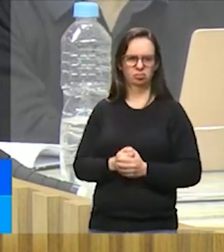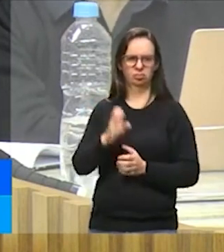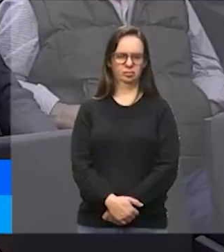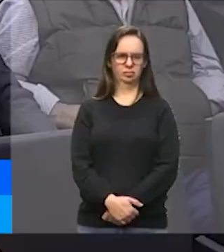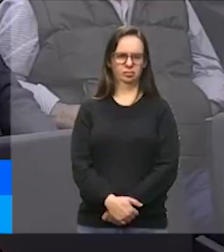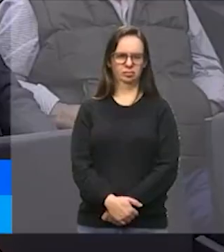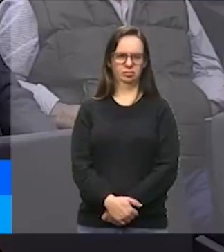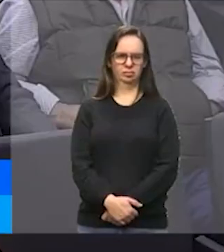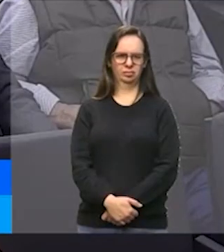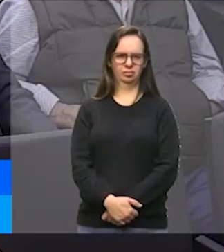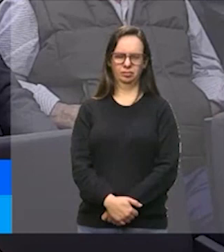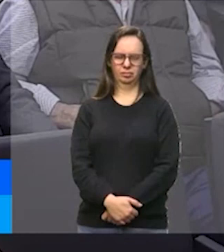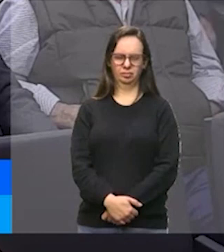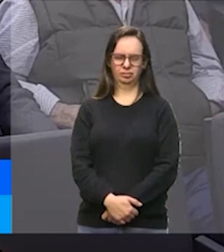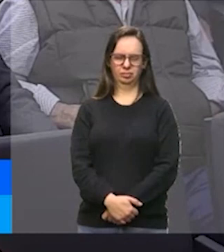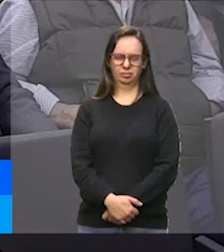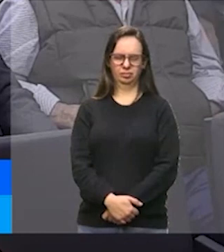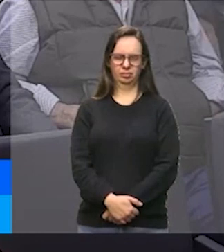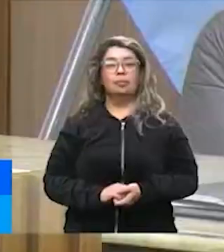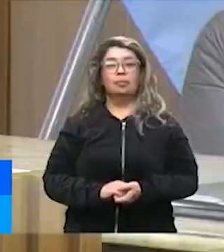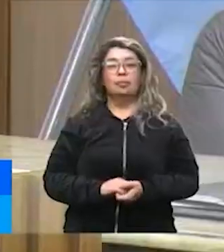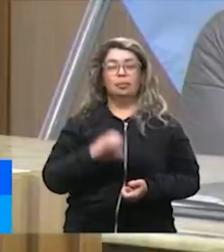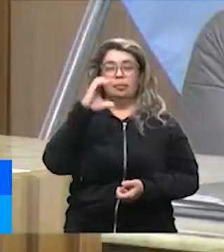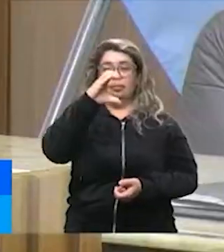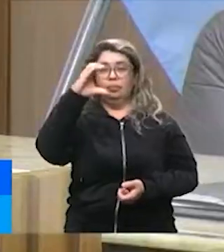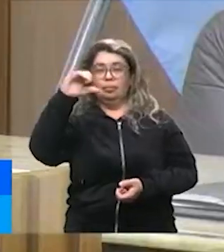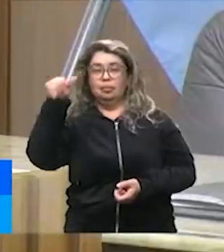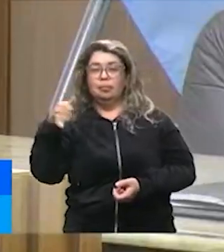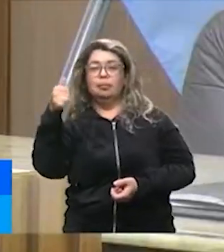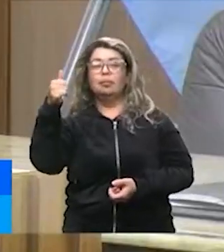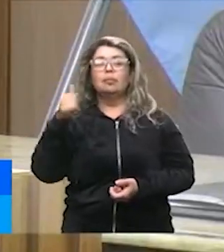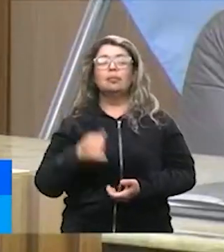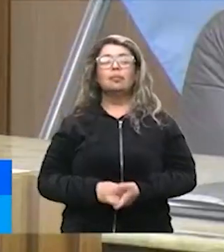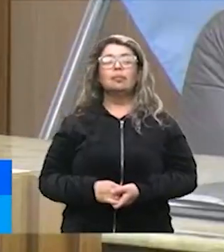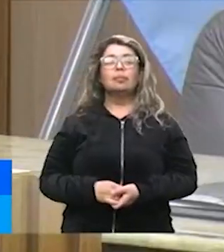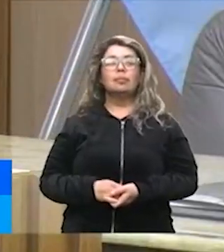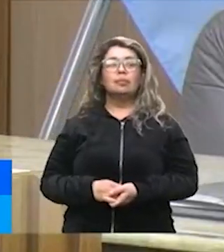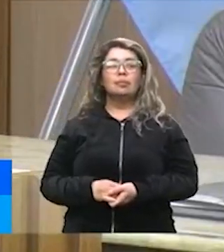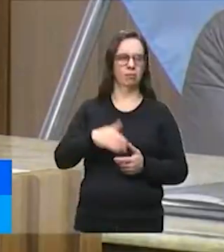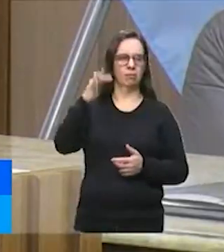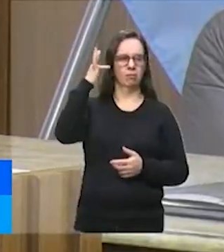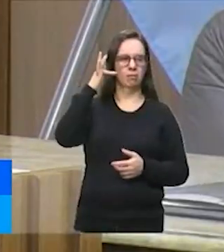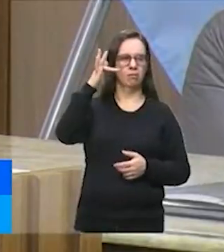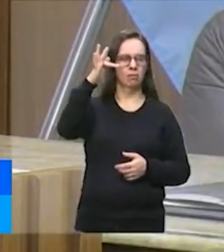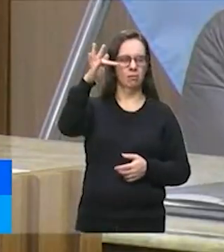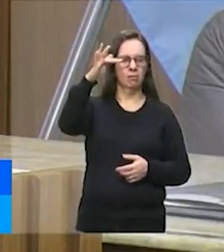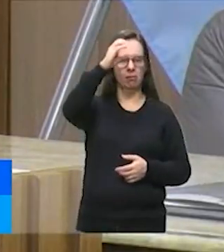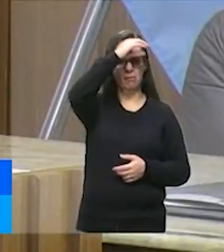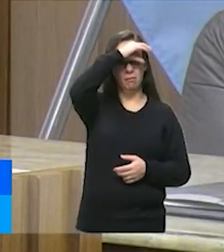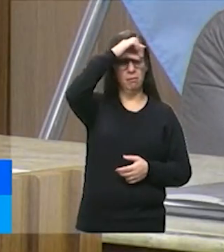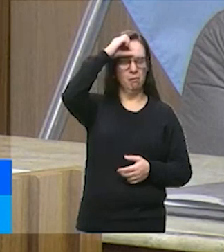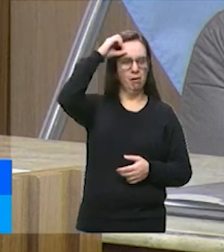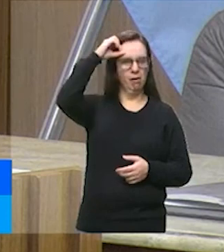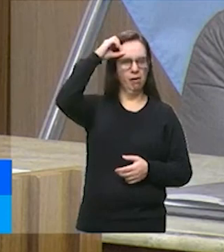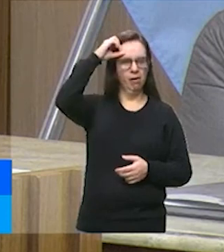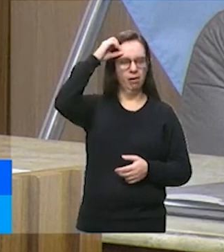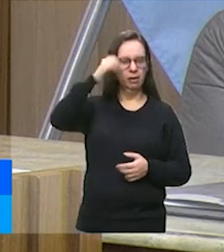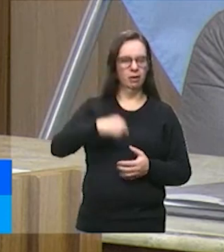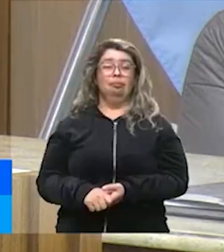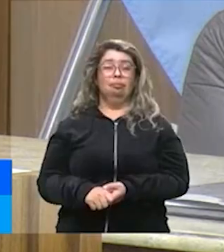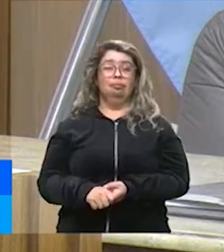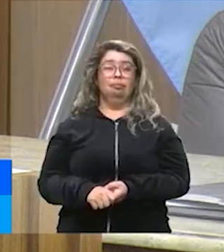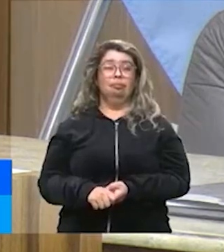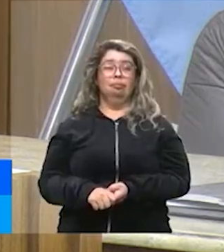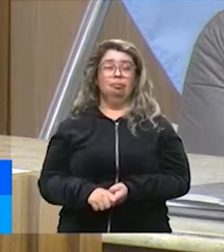minutos respeita a câmara Prefeito quem se mostrou favorável foi também os vereadores pastor Edinho e Fernando